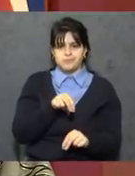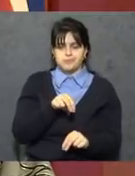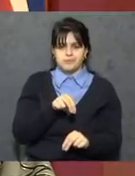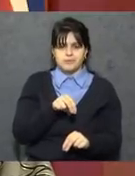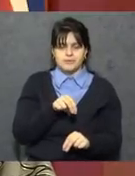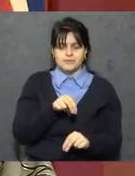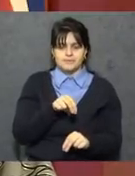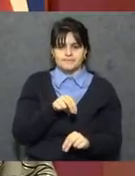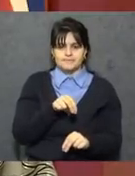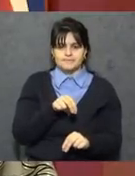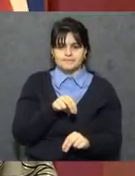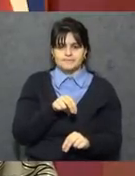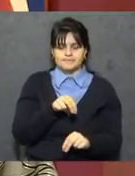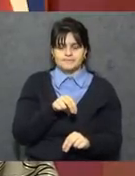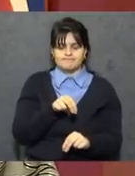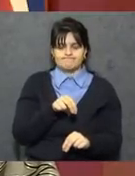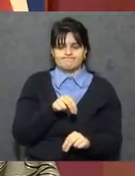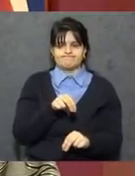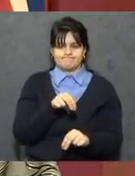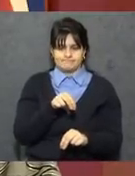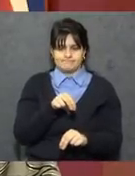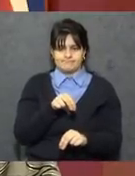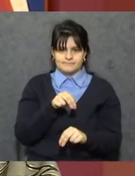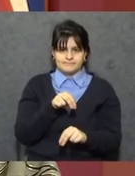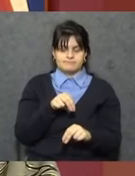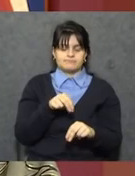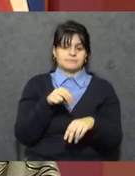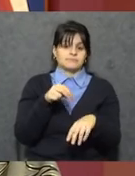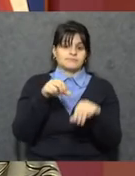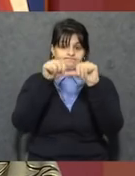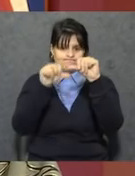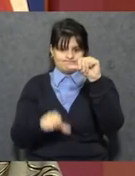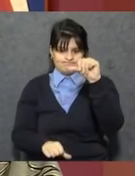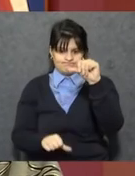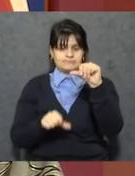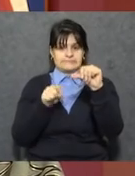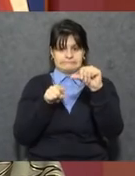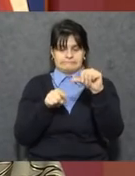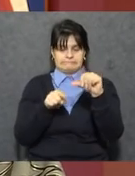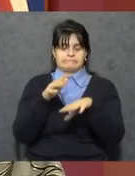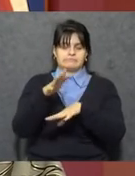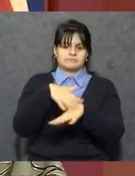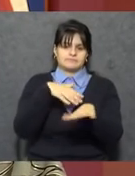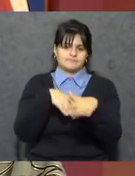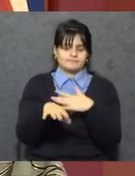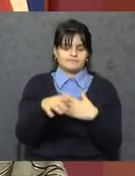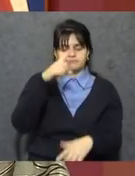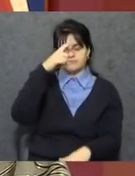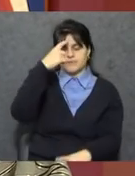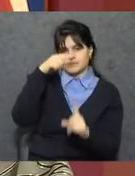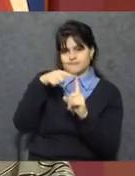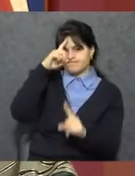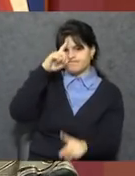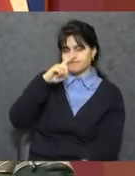pecados. Fazei isto em memória de mim.